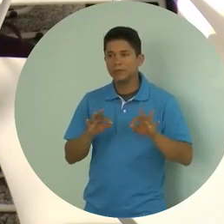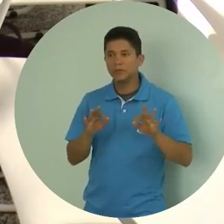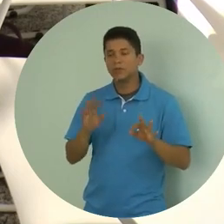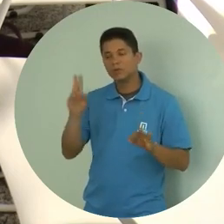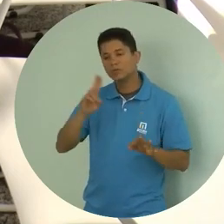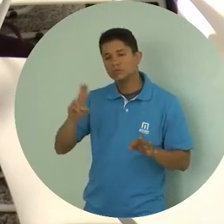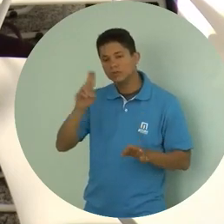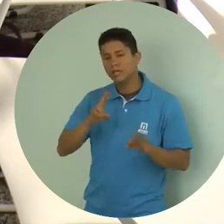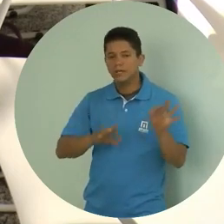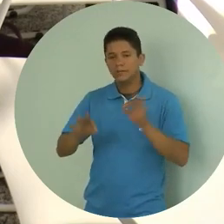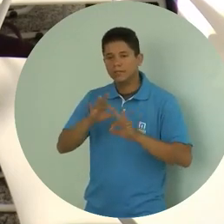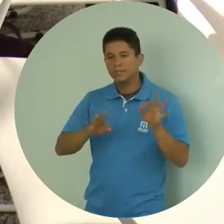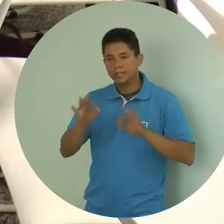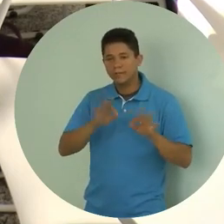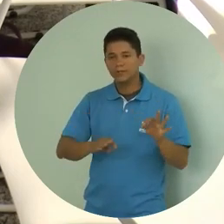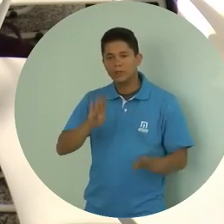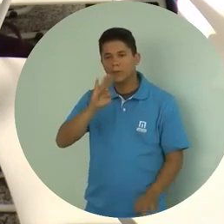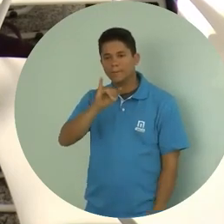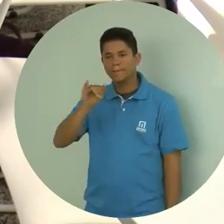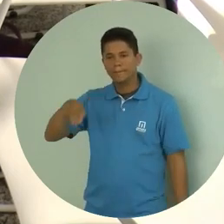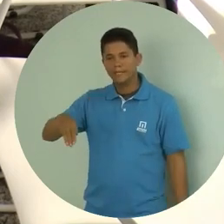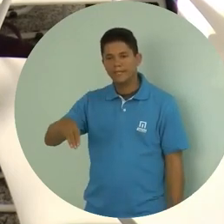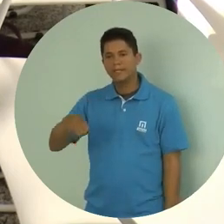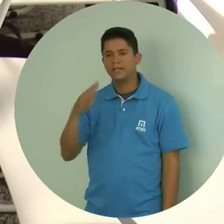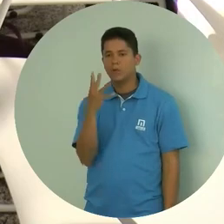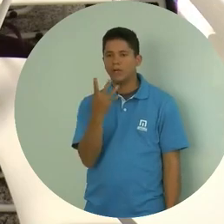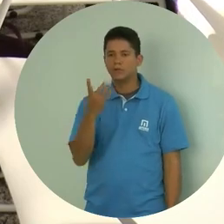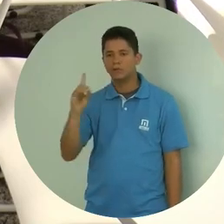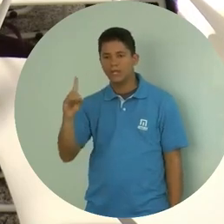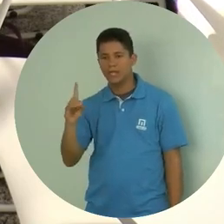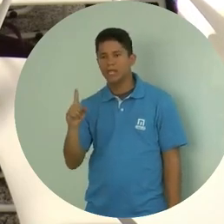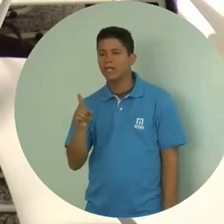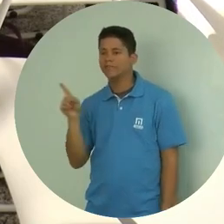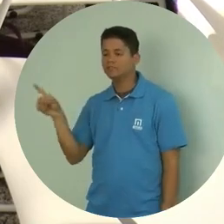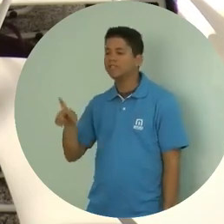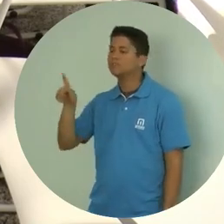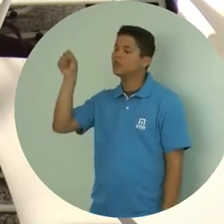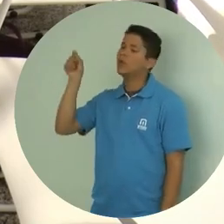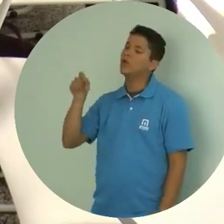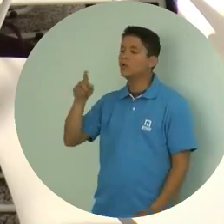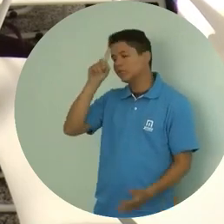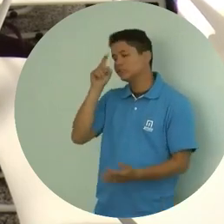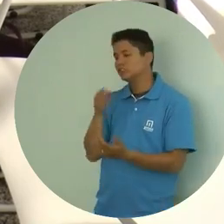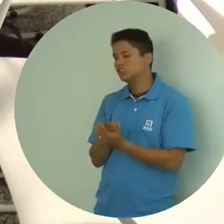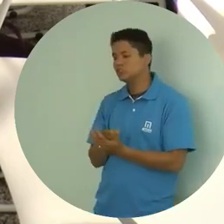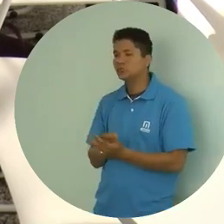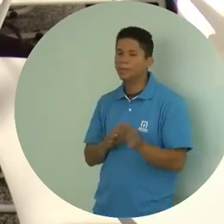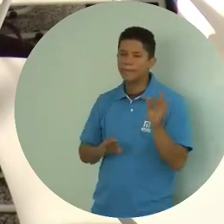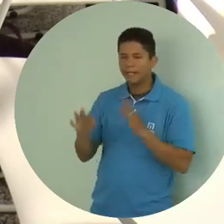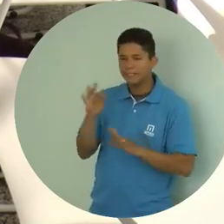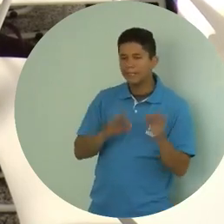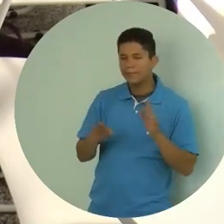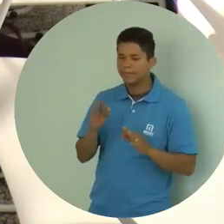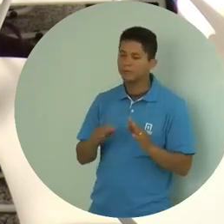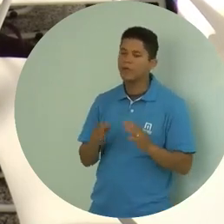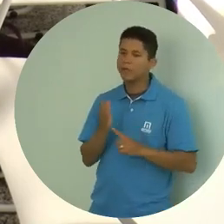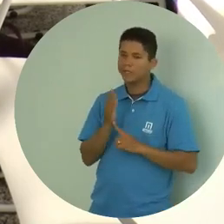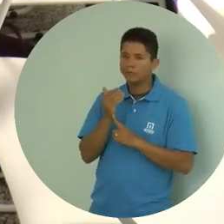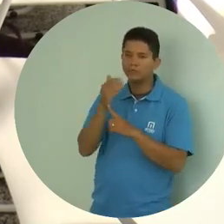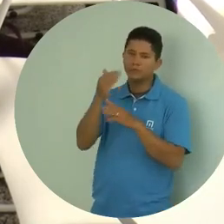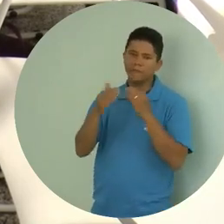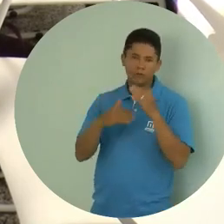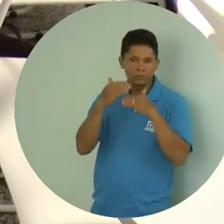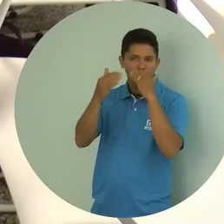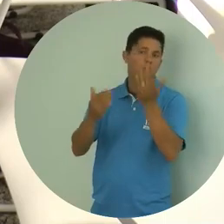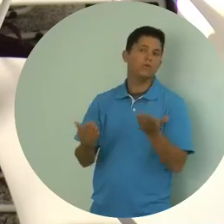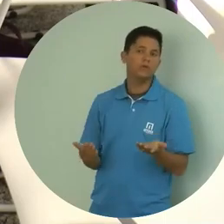opção da contratante, fazia parte do concreto, ou foi uma opção sua de planejamento, já com essa evolução tecnológica, já trazer isso